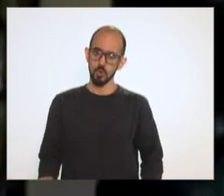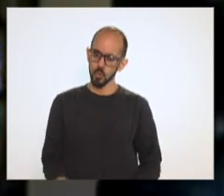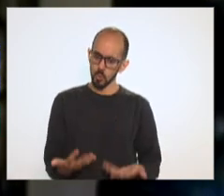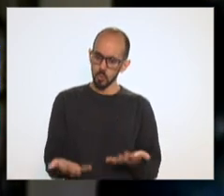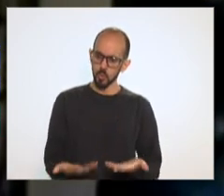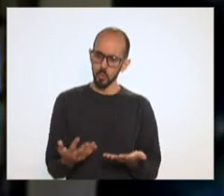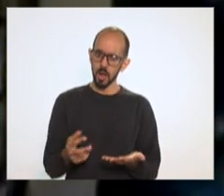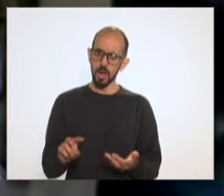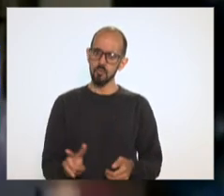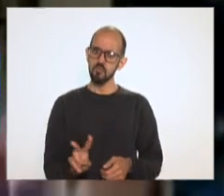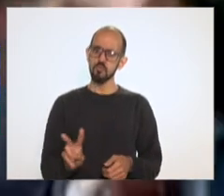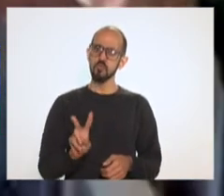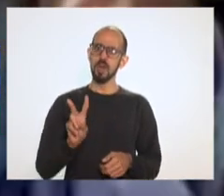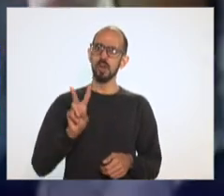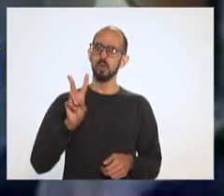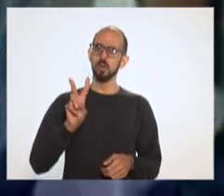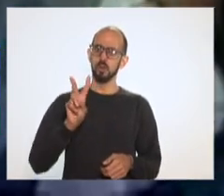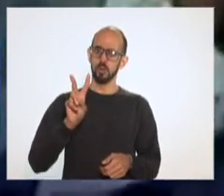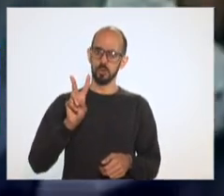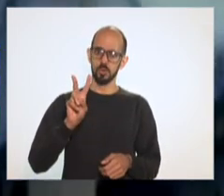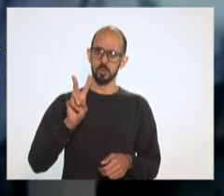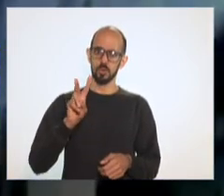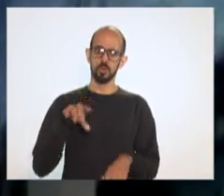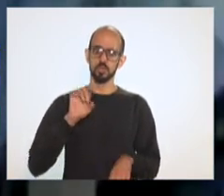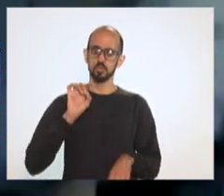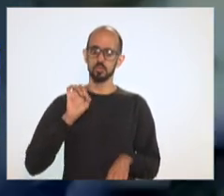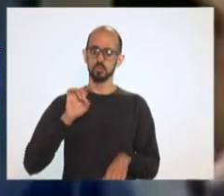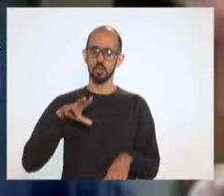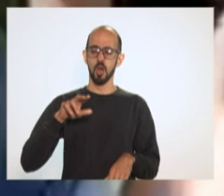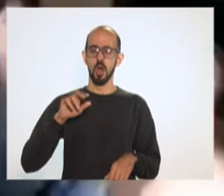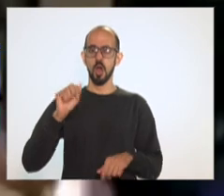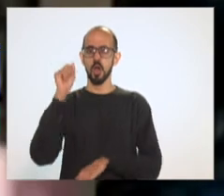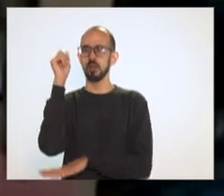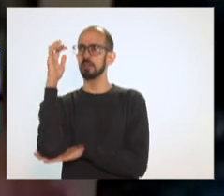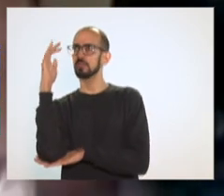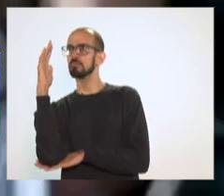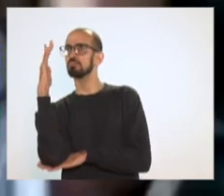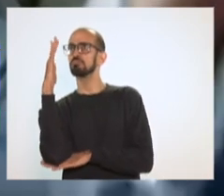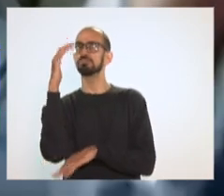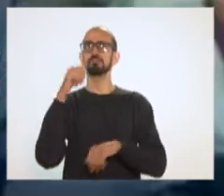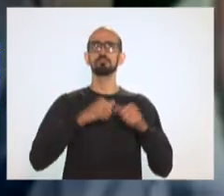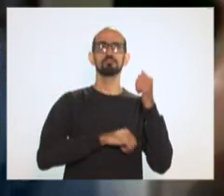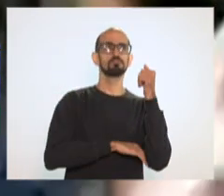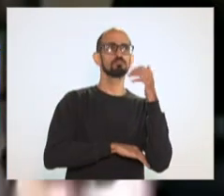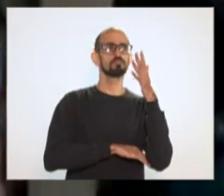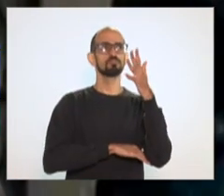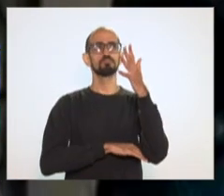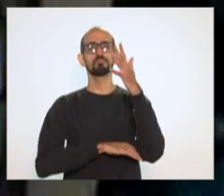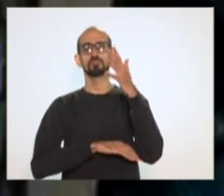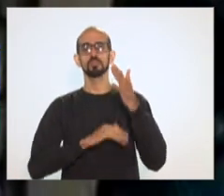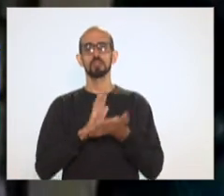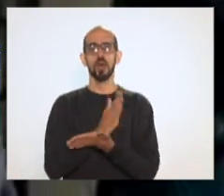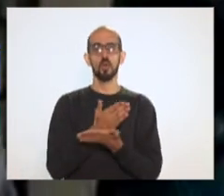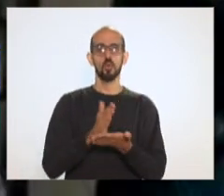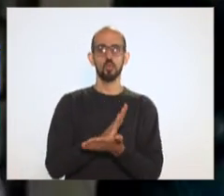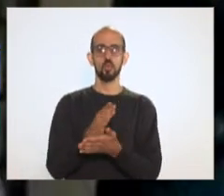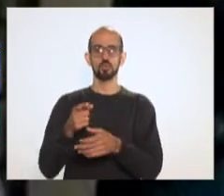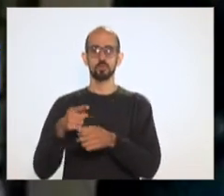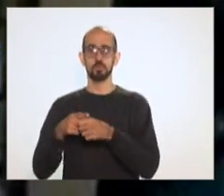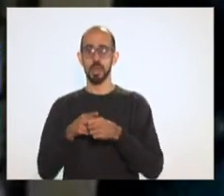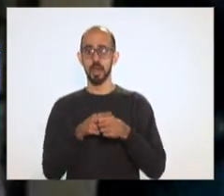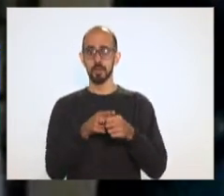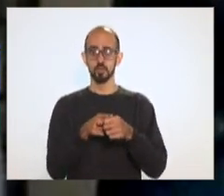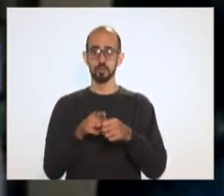exatamente não só da paisagem de determinados bairros mas da